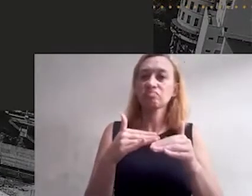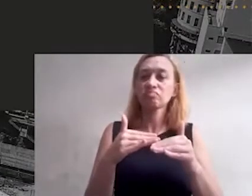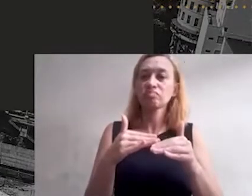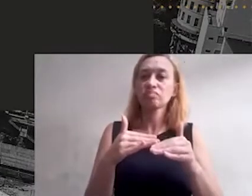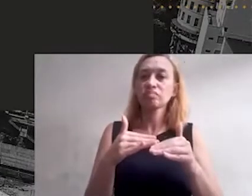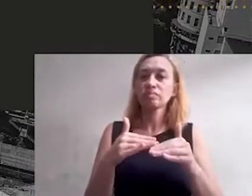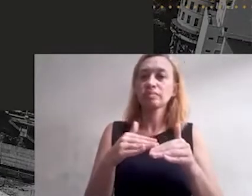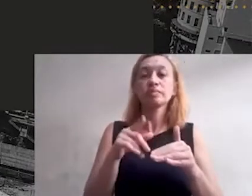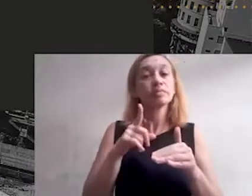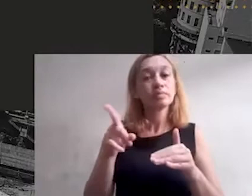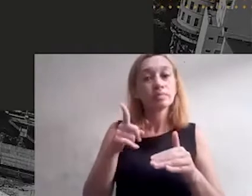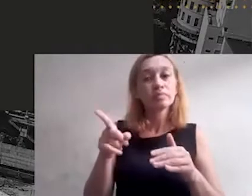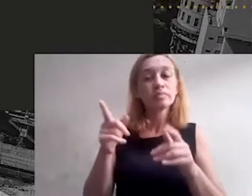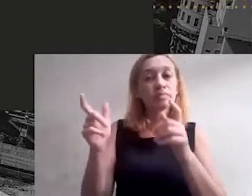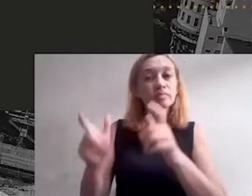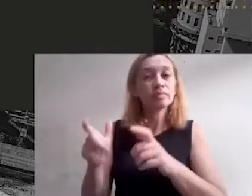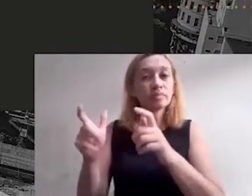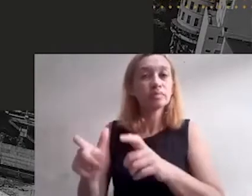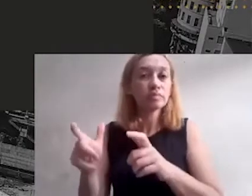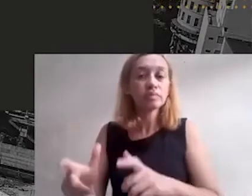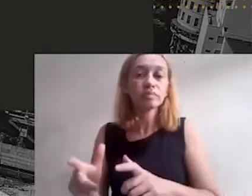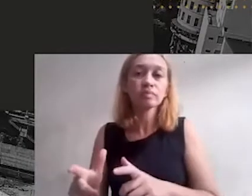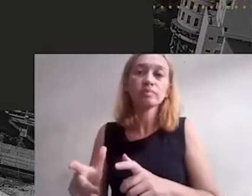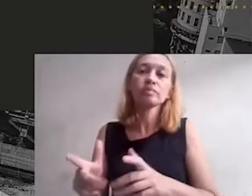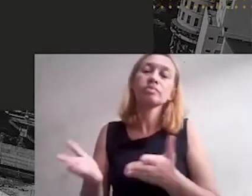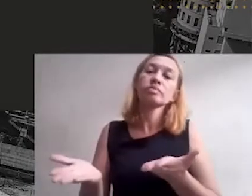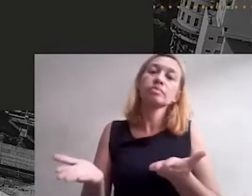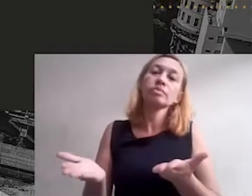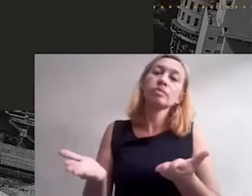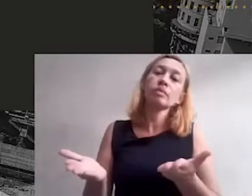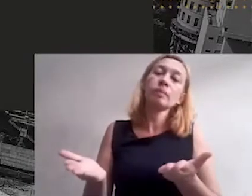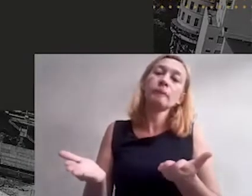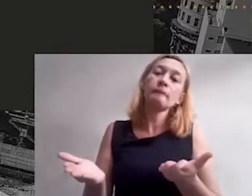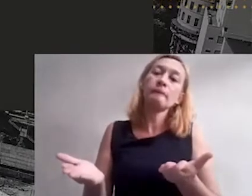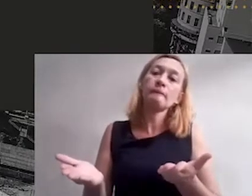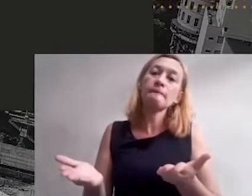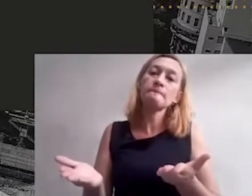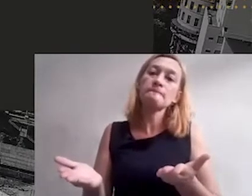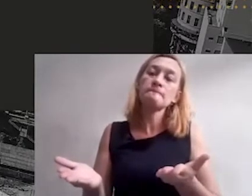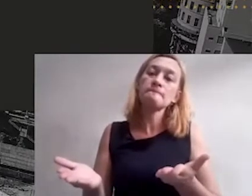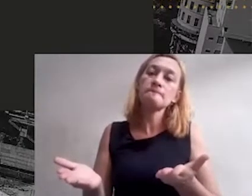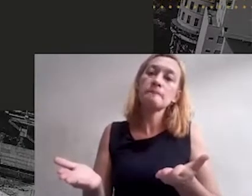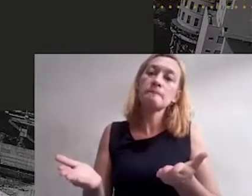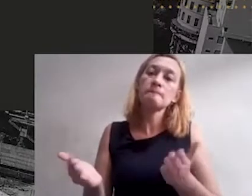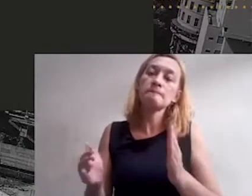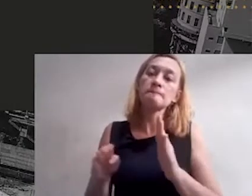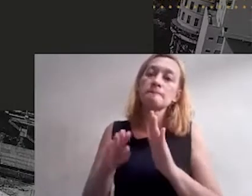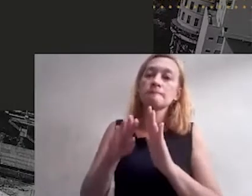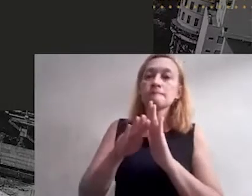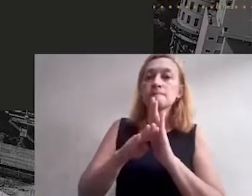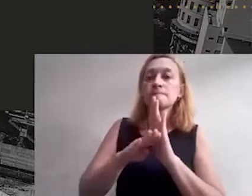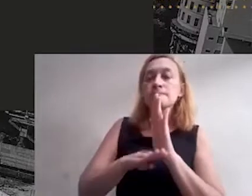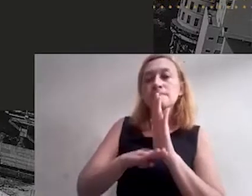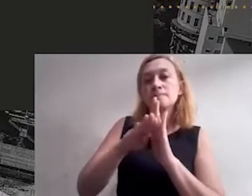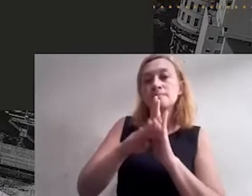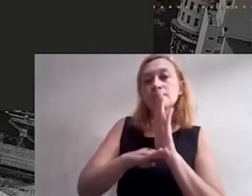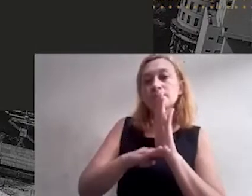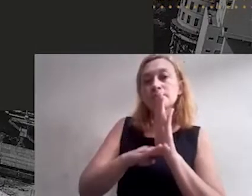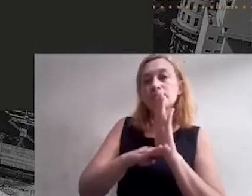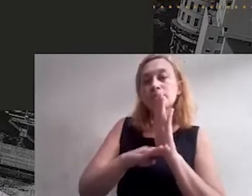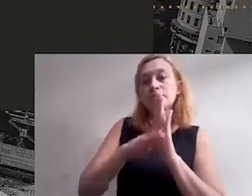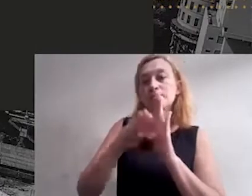maior criminalidade, né, um nível de problemas sociais altíssimo, então ela não